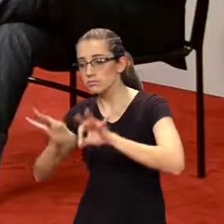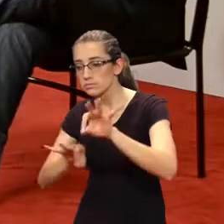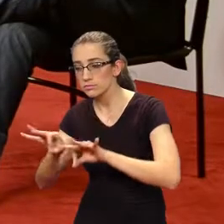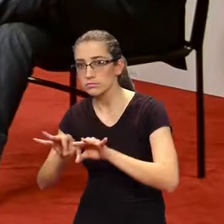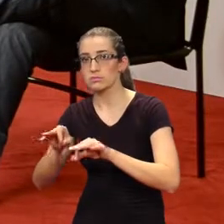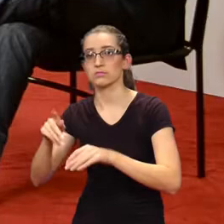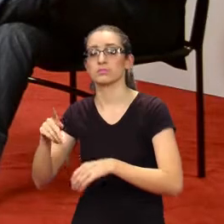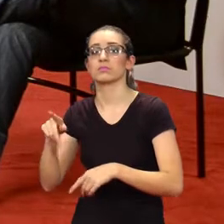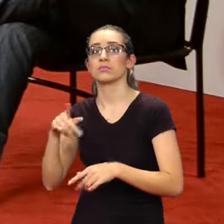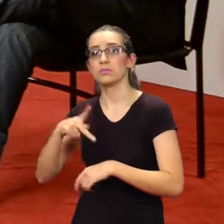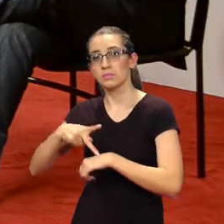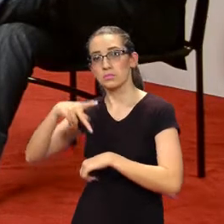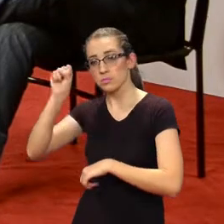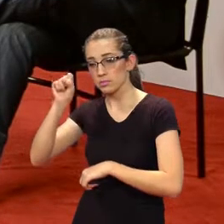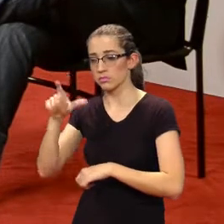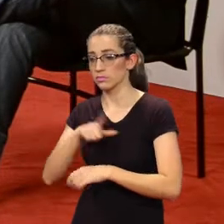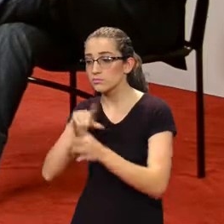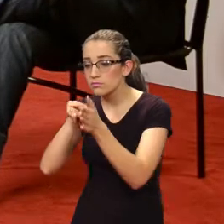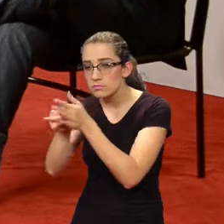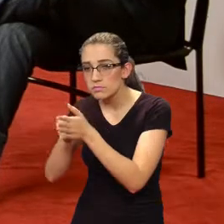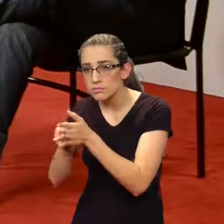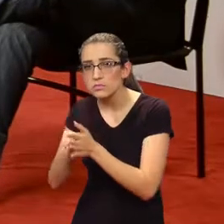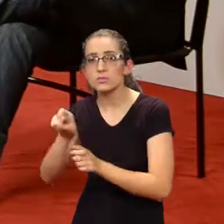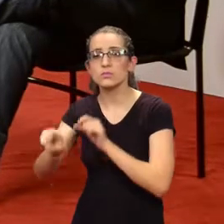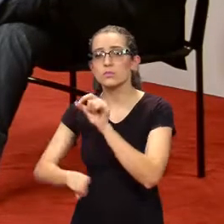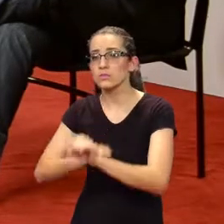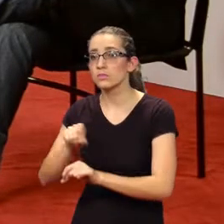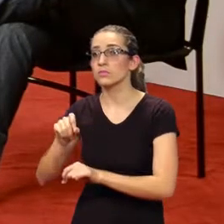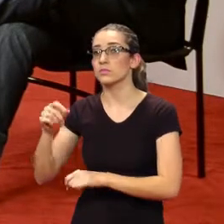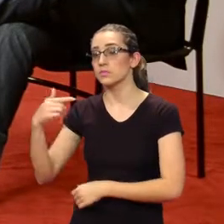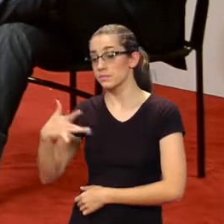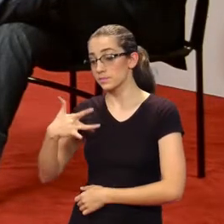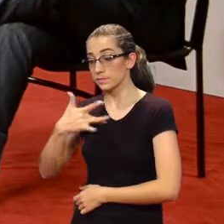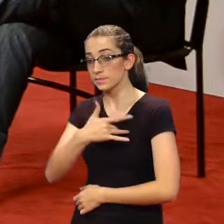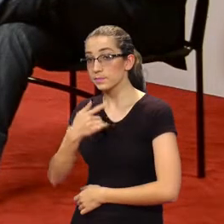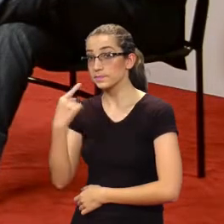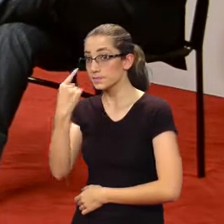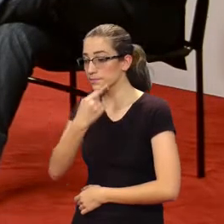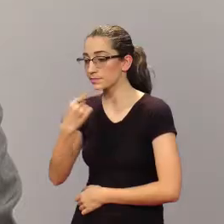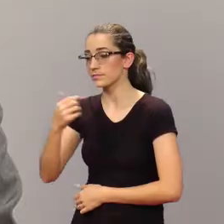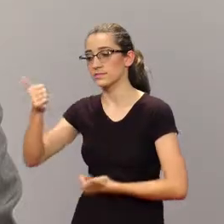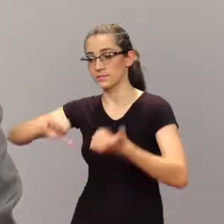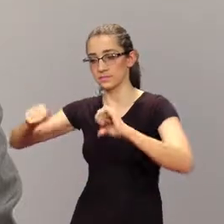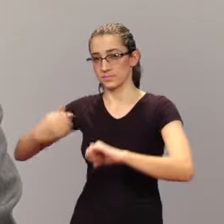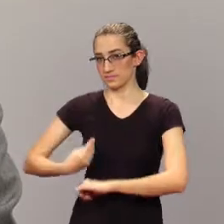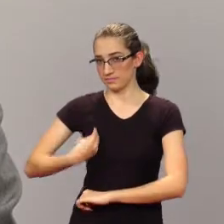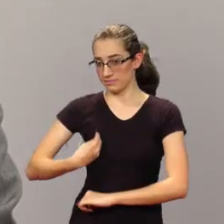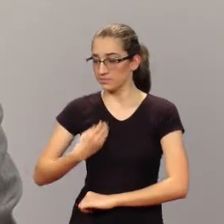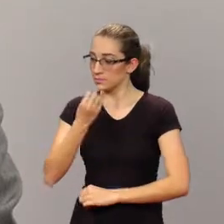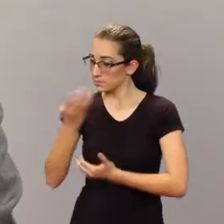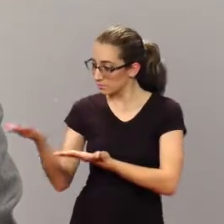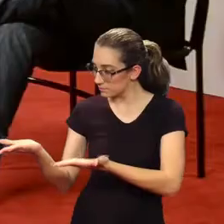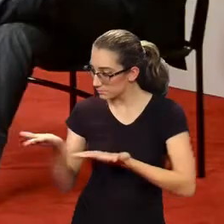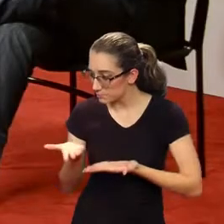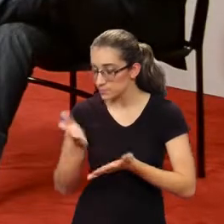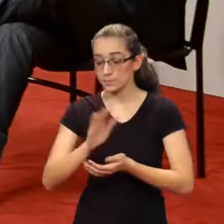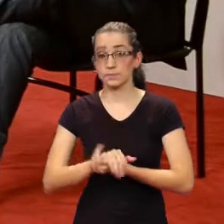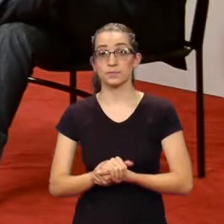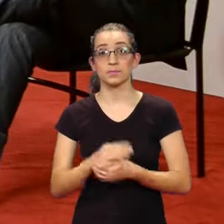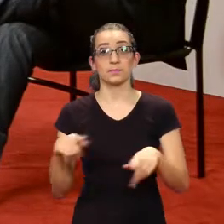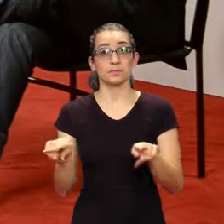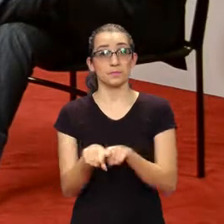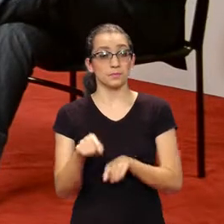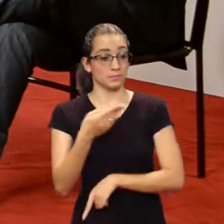saúde e tem como um dos temas da pesquisa saúde bucal e qualidade de vida. Seja bem-vindo, professor Guilherme. Também